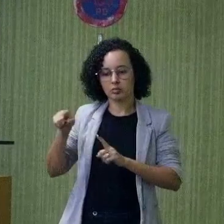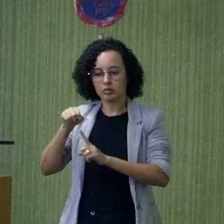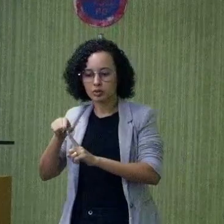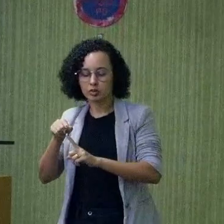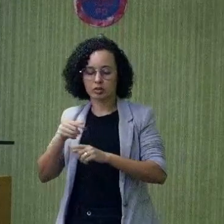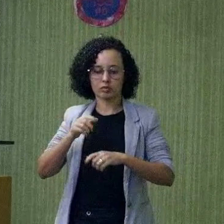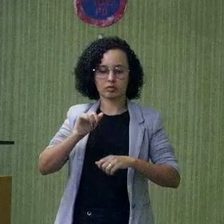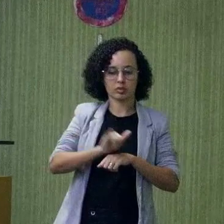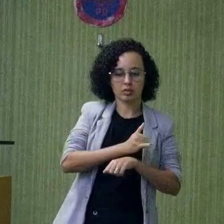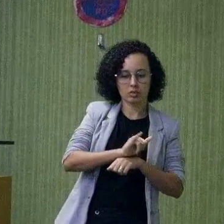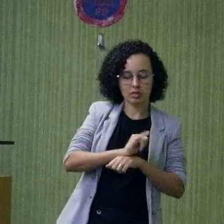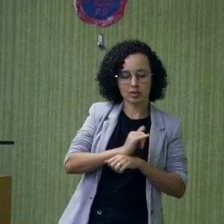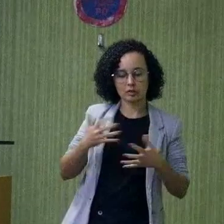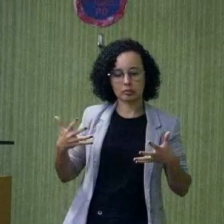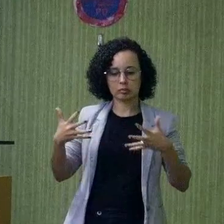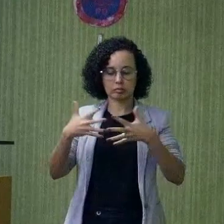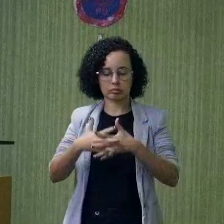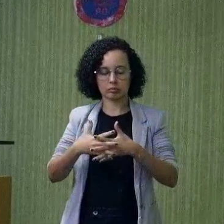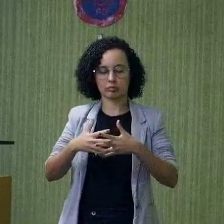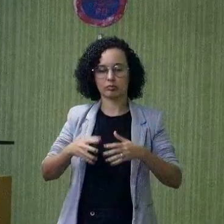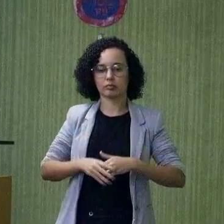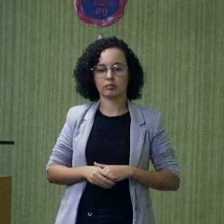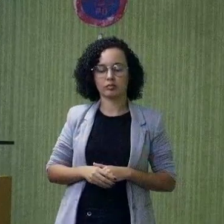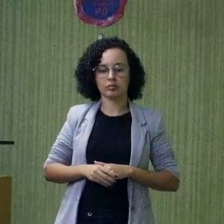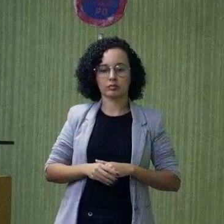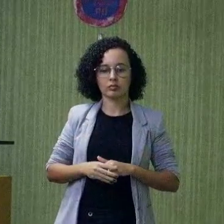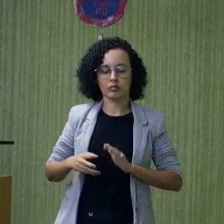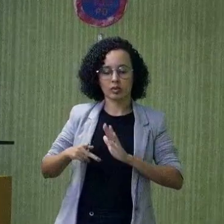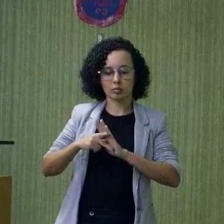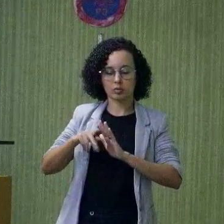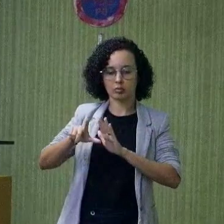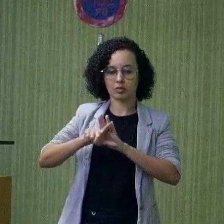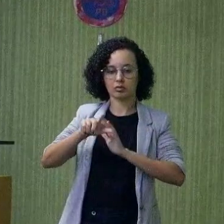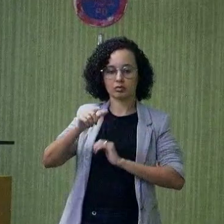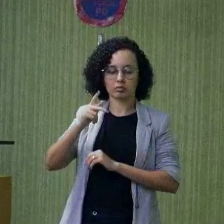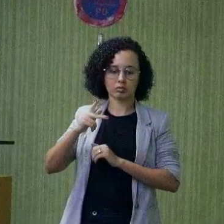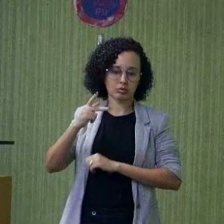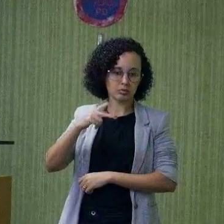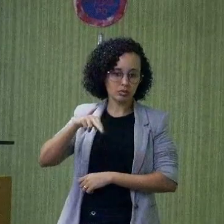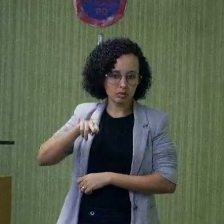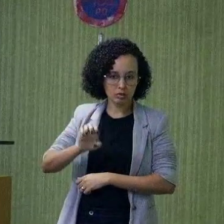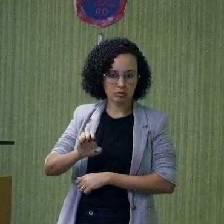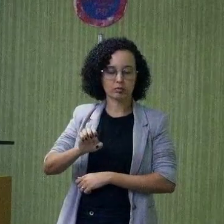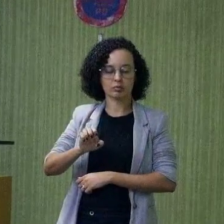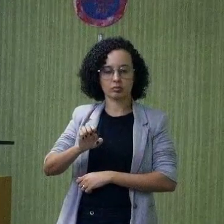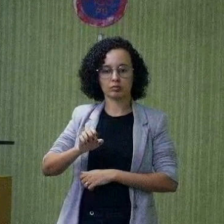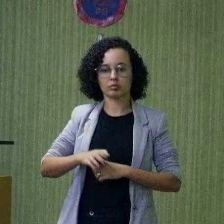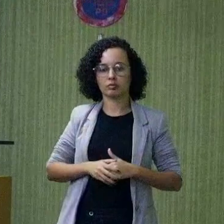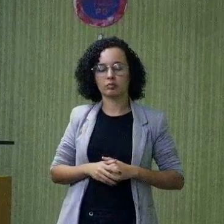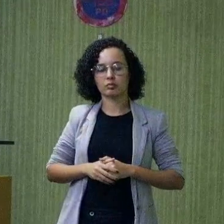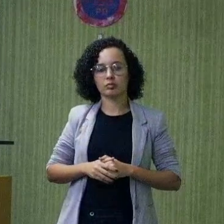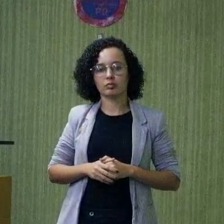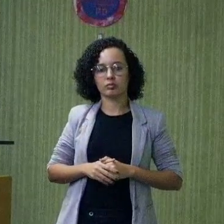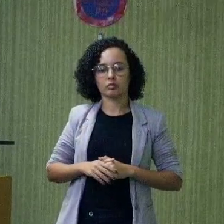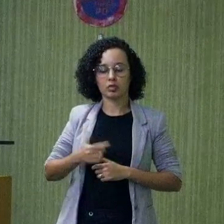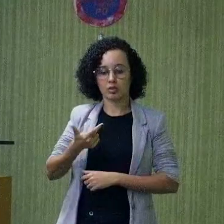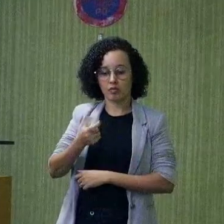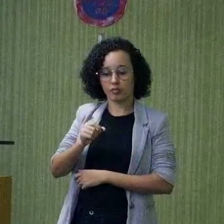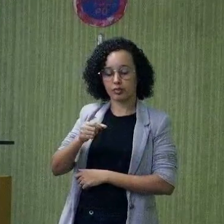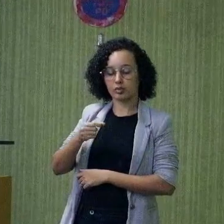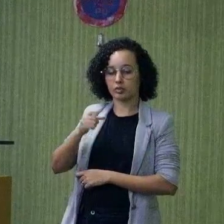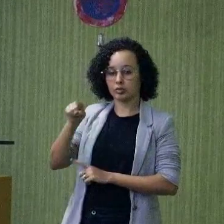monitoramento né conforme preconiza a própria lei do pne que se restringiu a a monitoramento das muletas